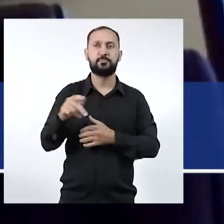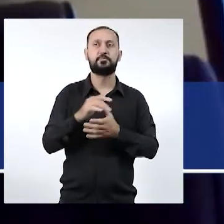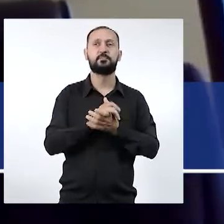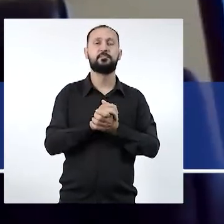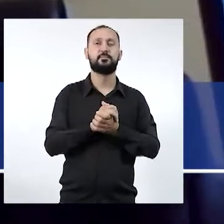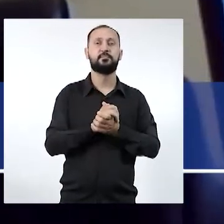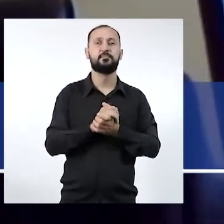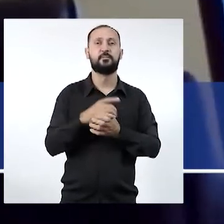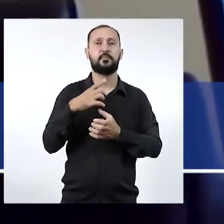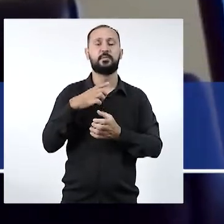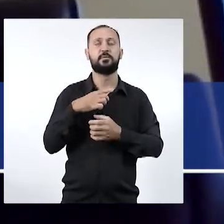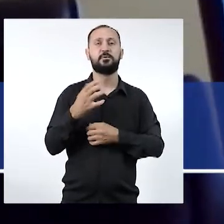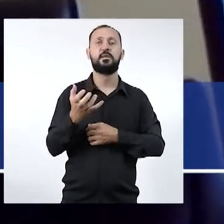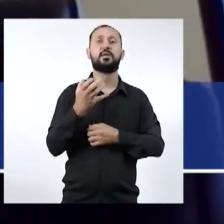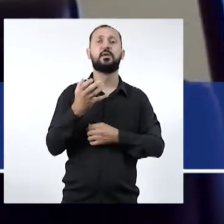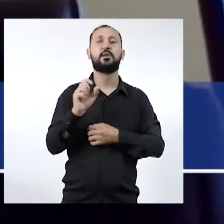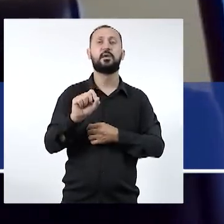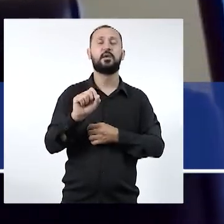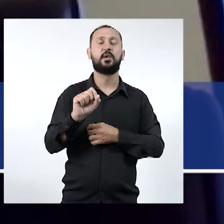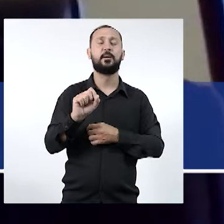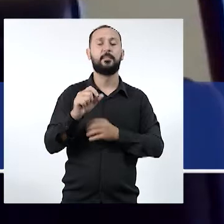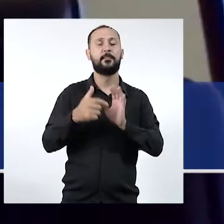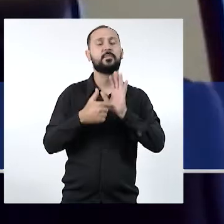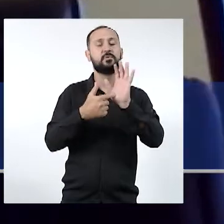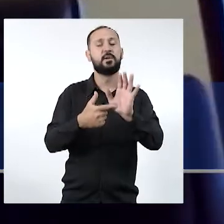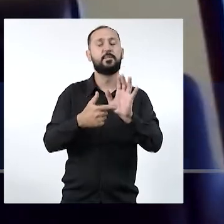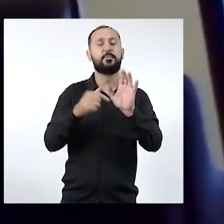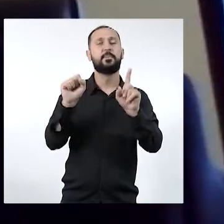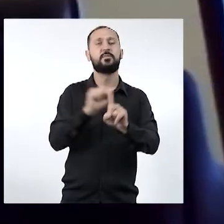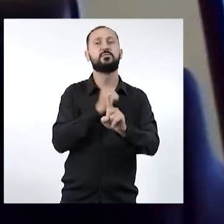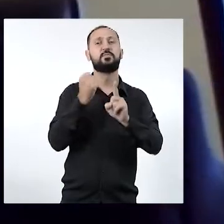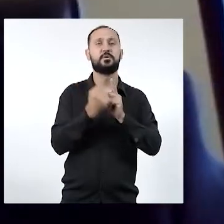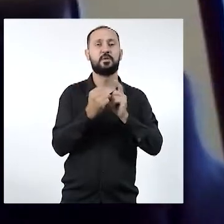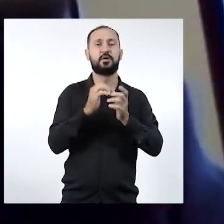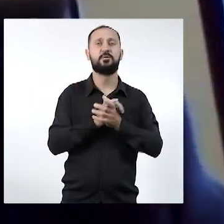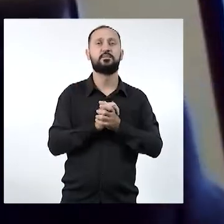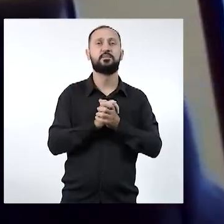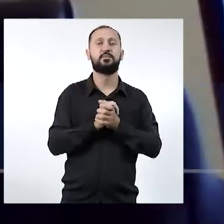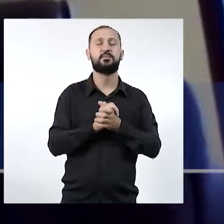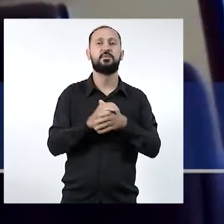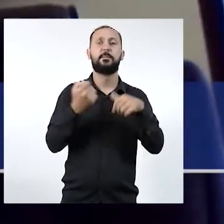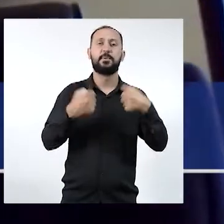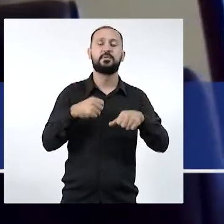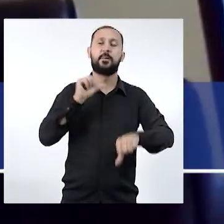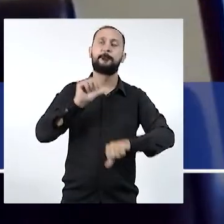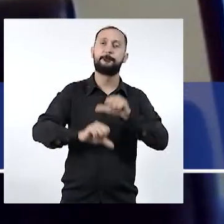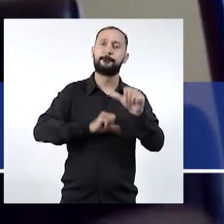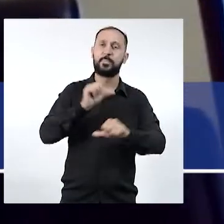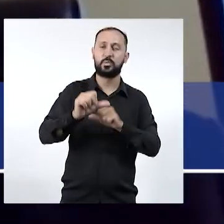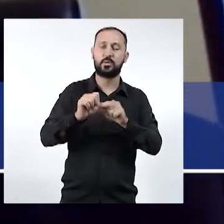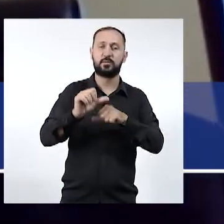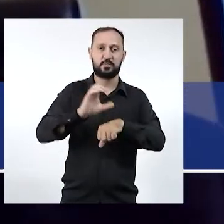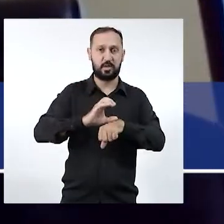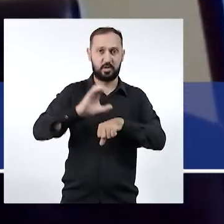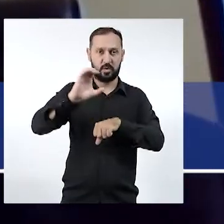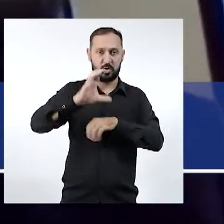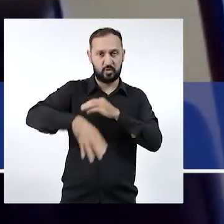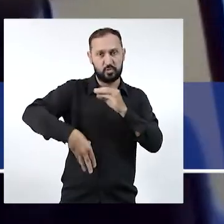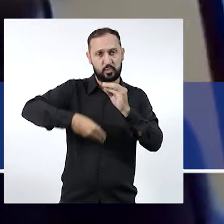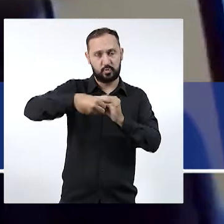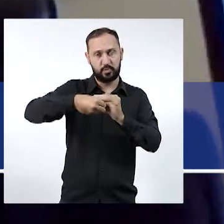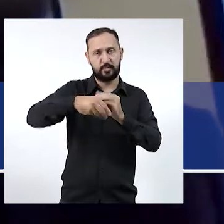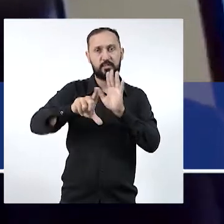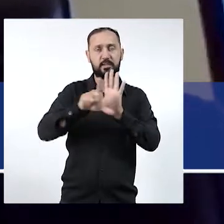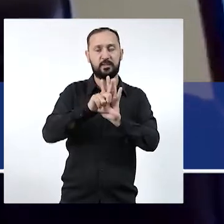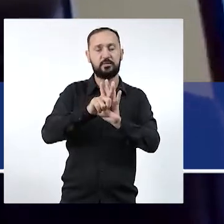senhor presidente, que nós devemos deixar para a sociedade é que o que está se mudando a partir da emenda